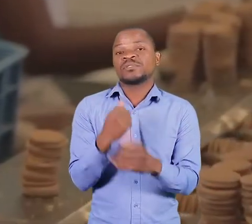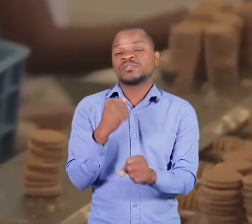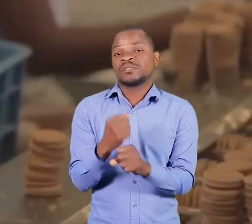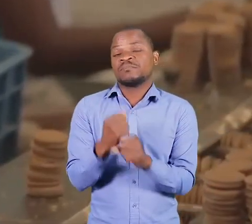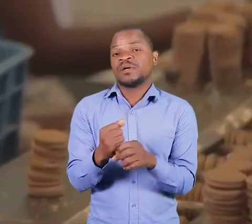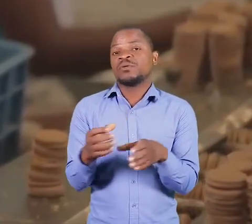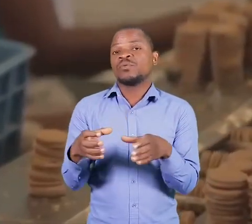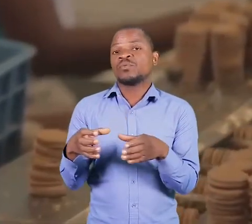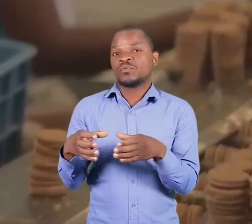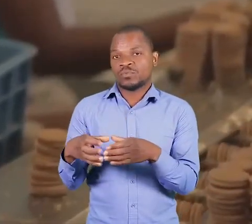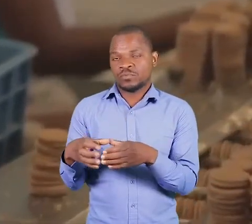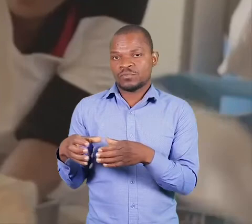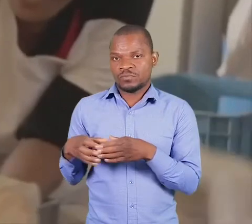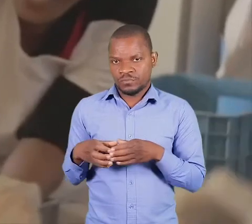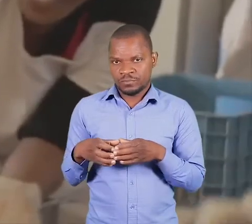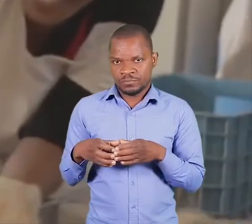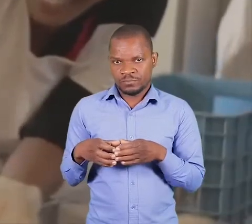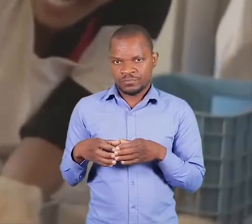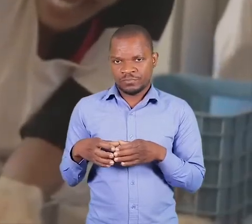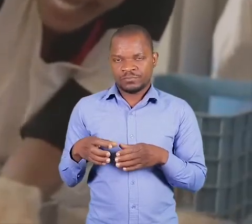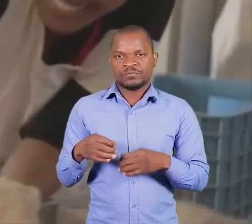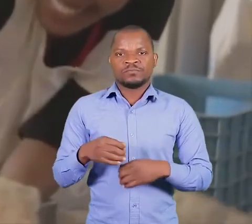do trabalho em equipa.